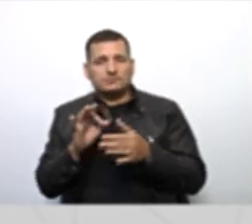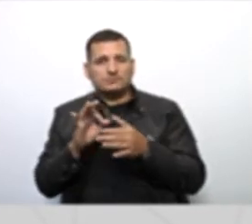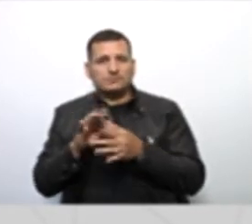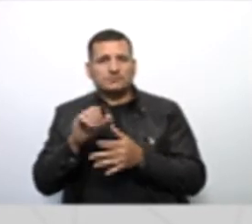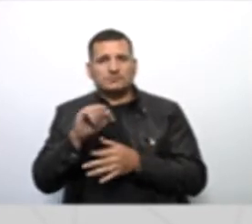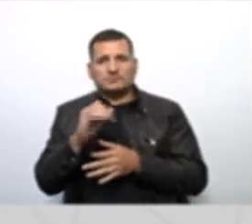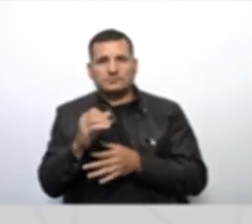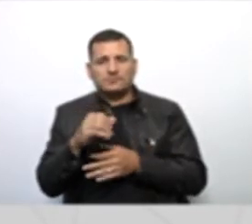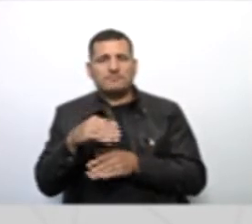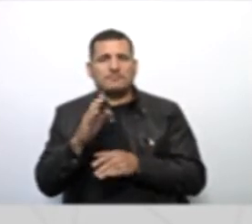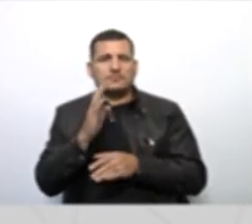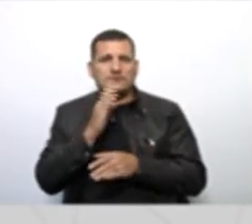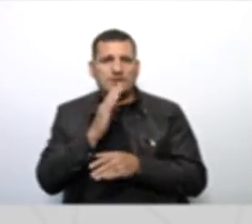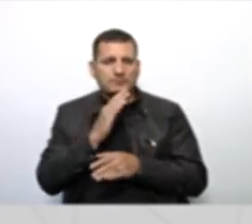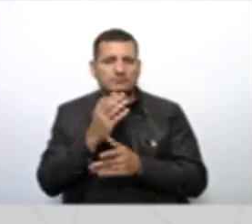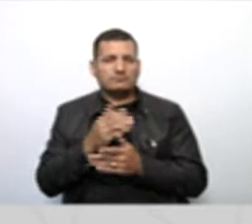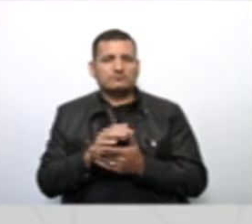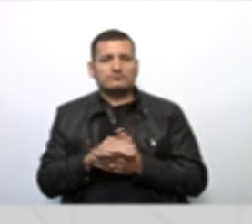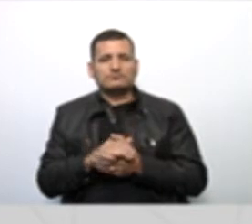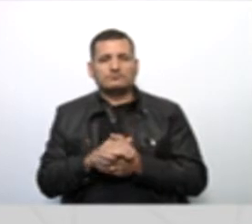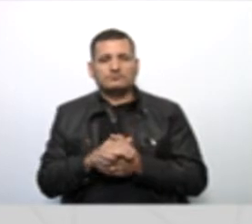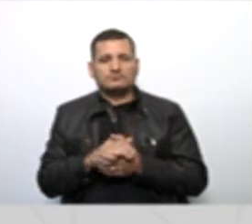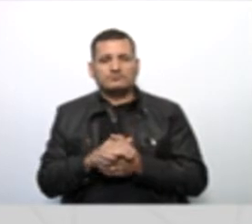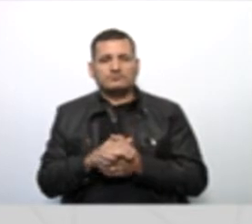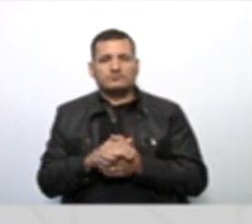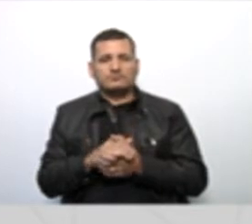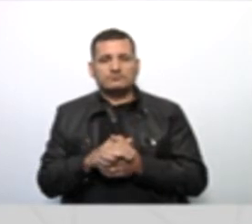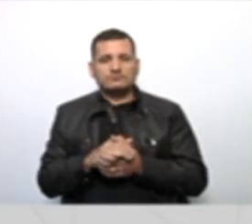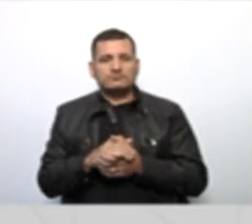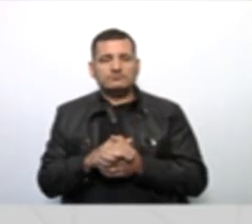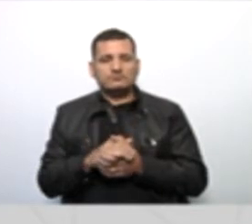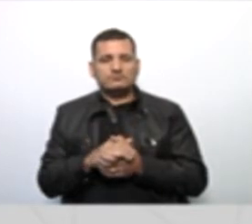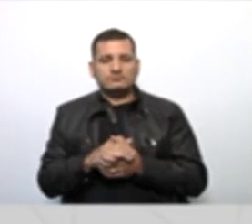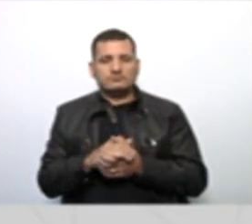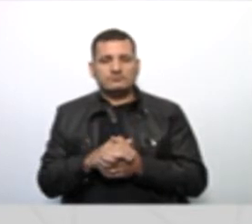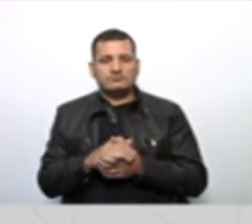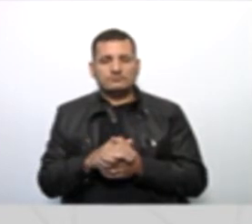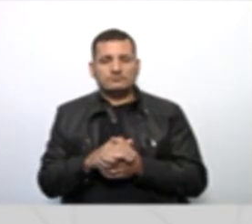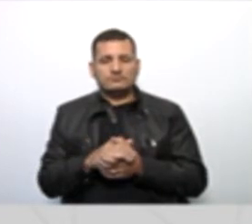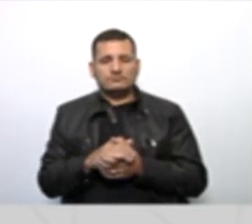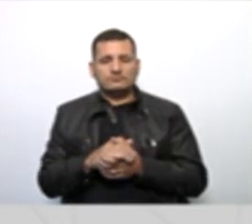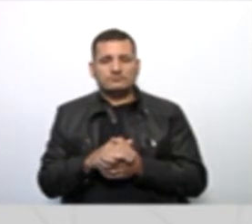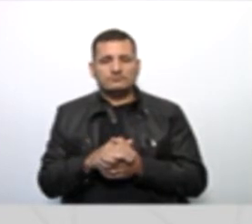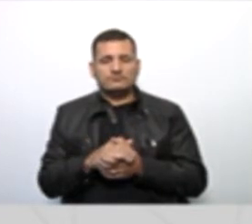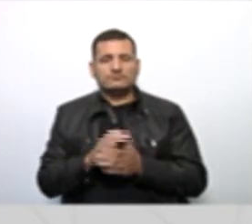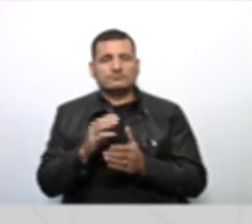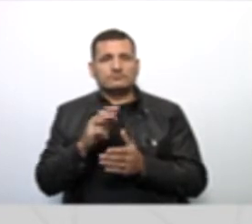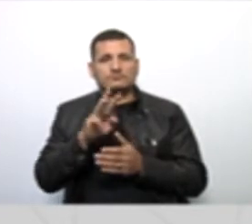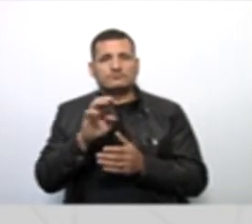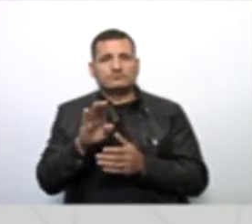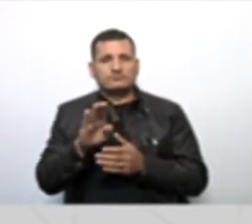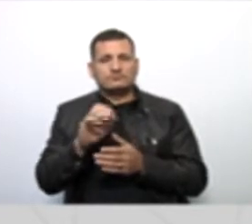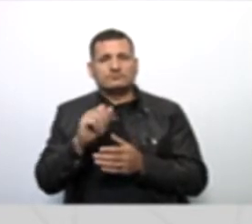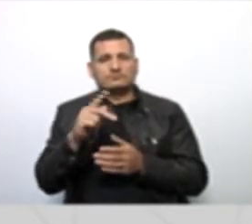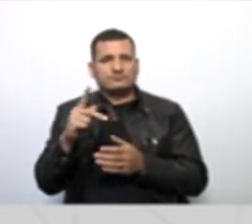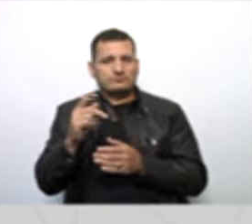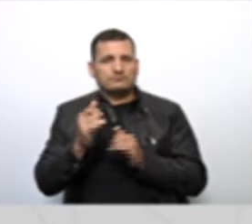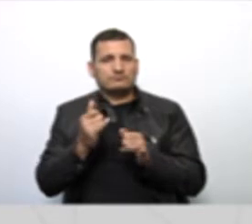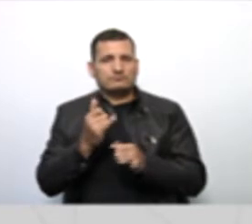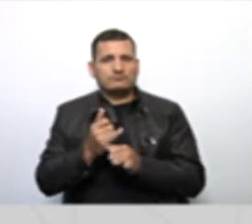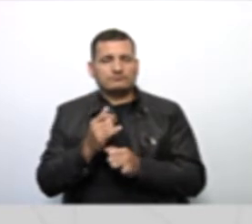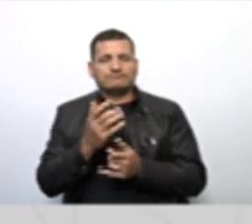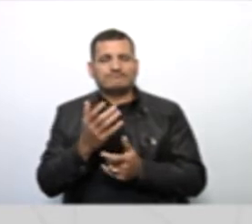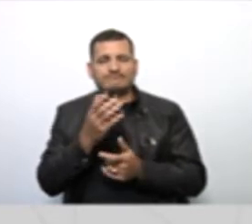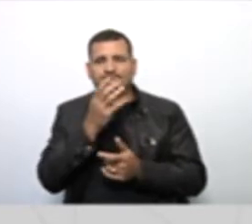operacional, ele seria mais rápido, ágil, porque não teria tanta comunicação. Mas já com o web app pela internet, já é um pouquinho mais